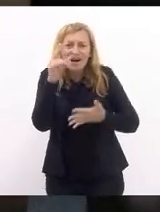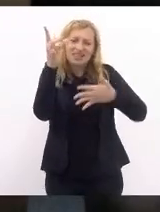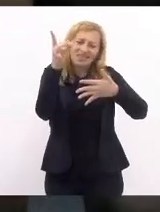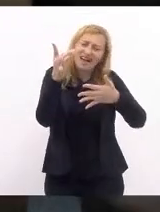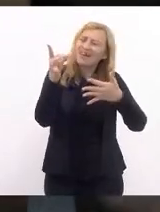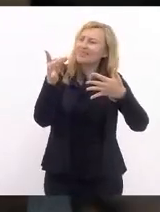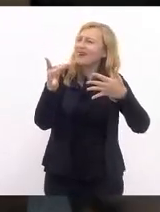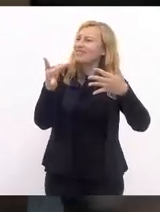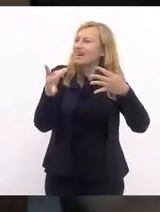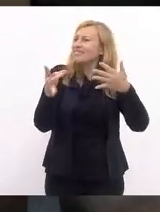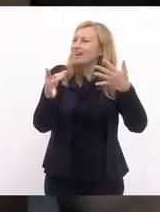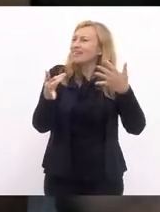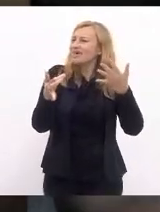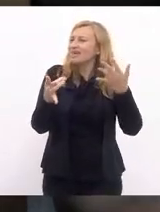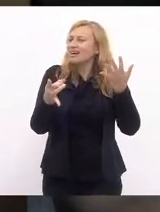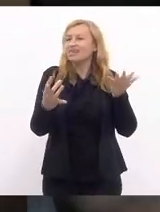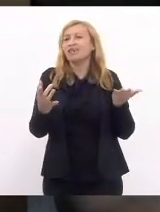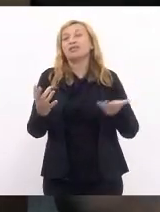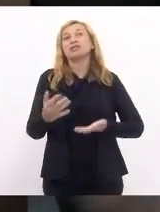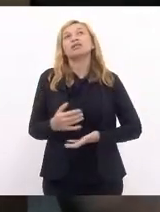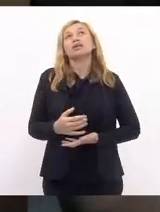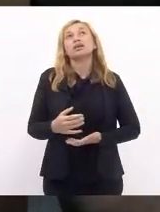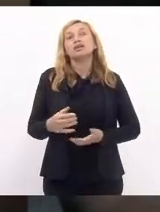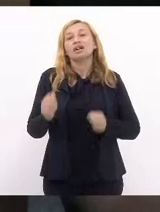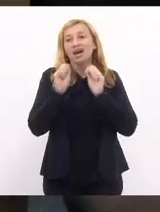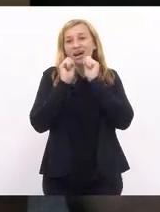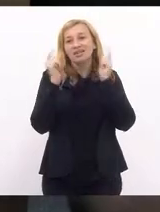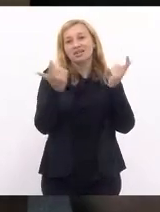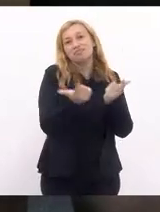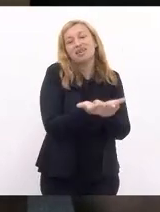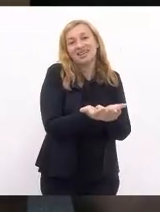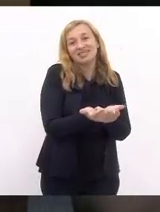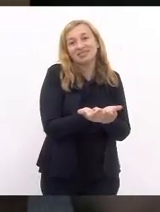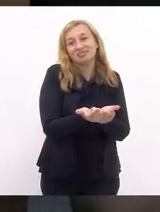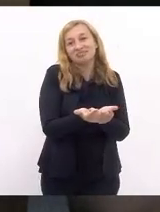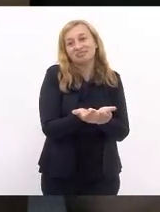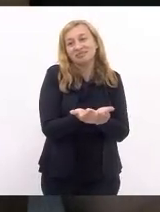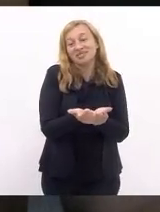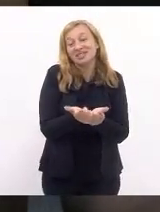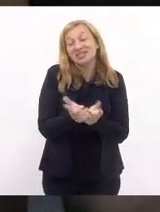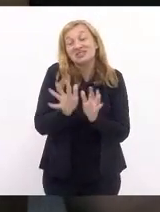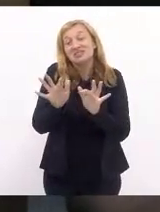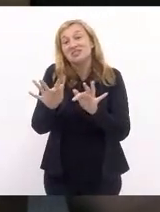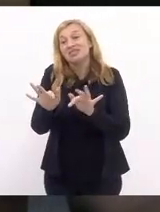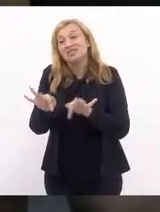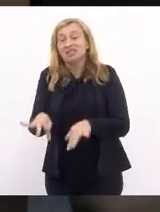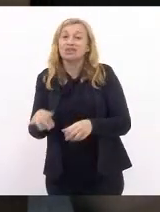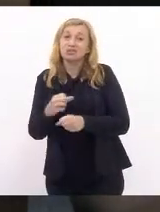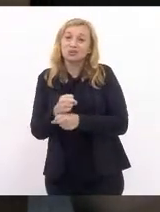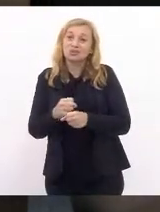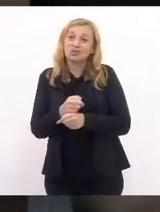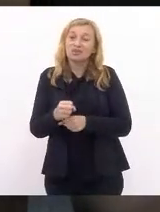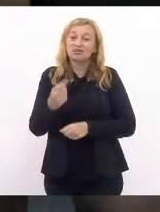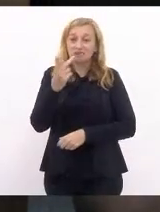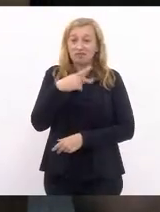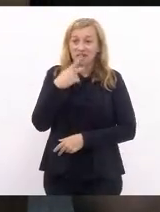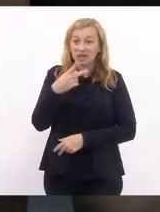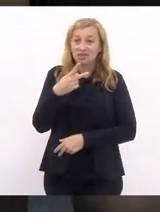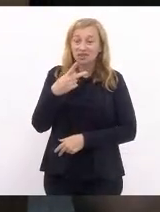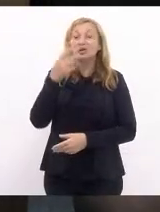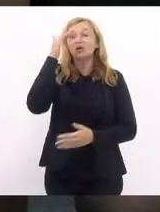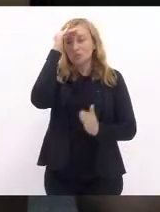tudo que a gente produziu Assembléia encerra o ano dizendo